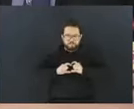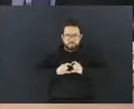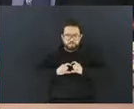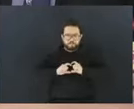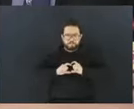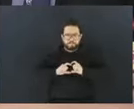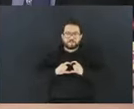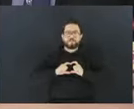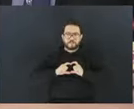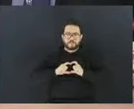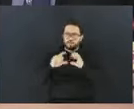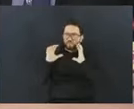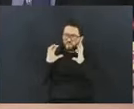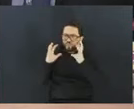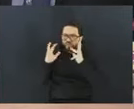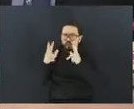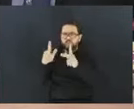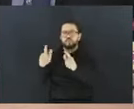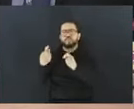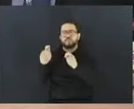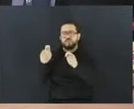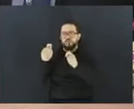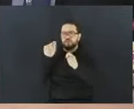nossas ações